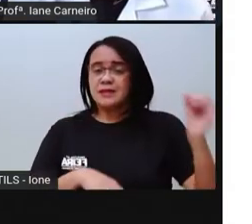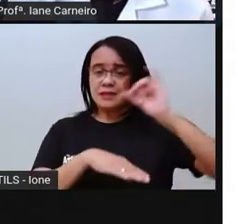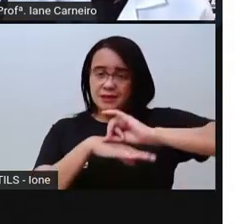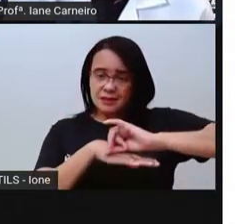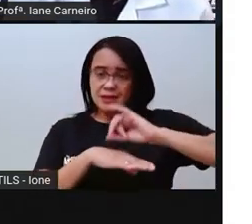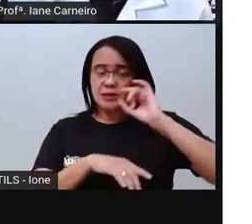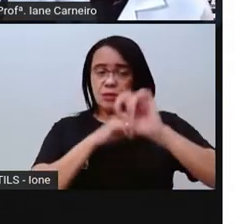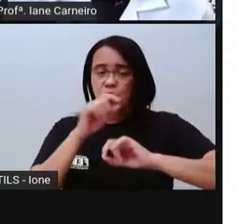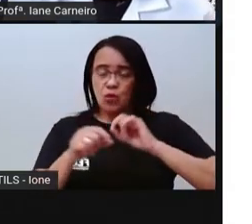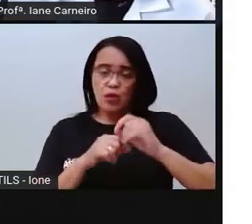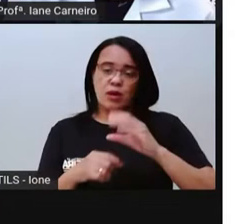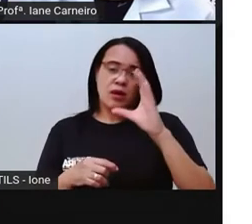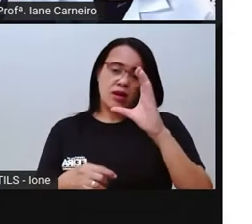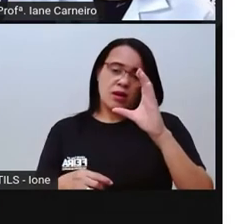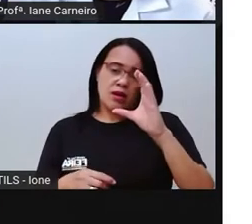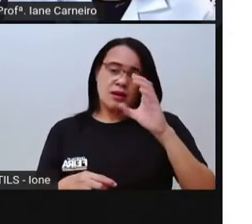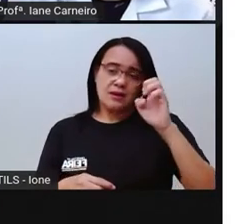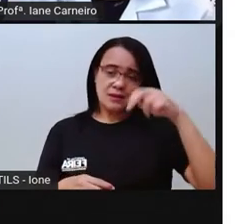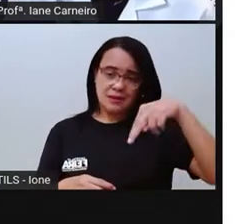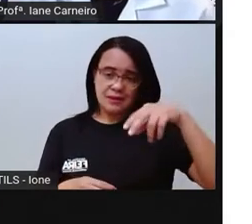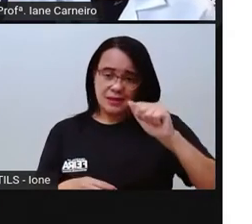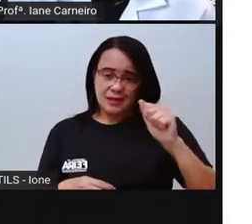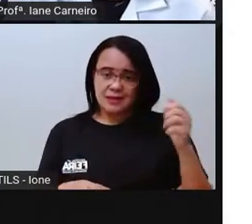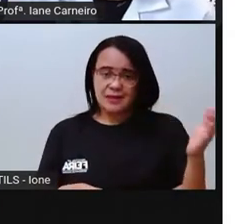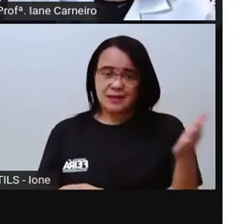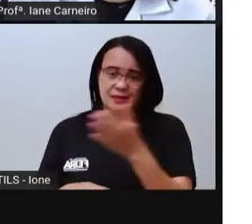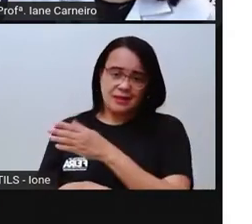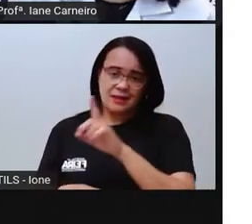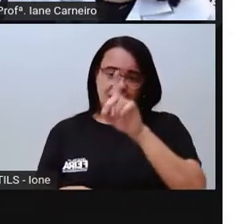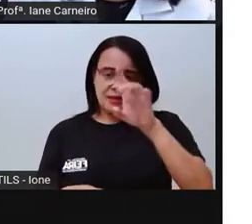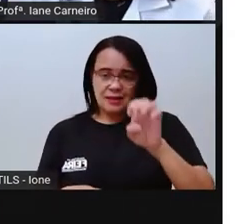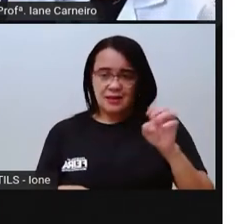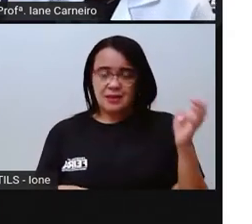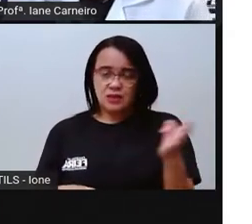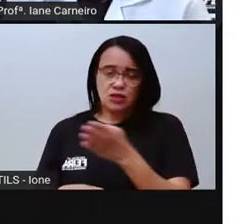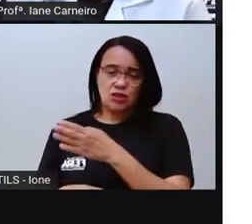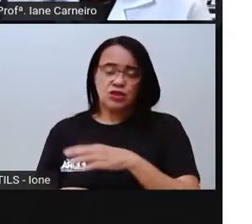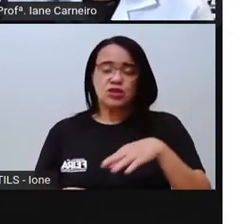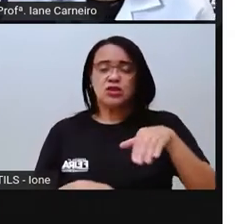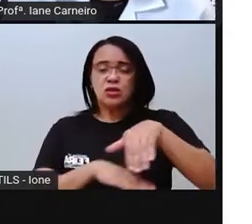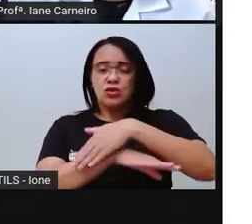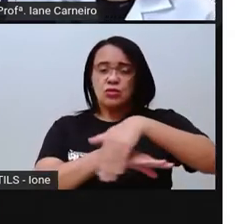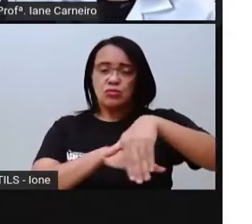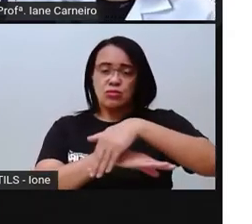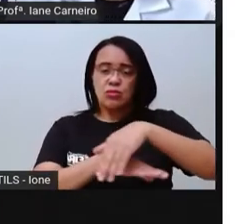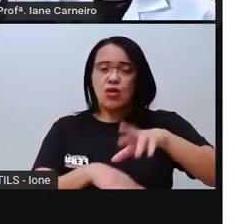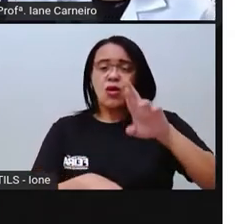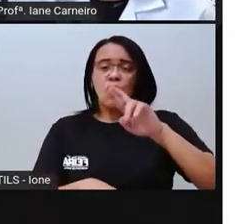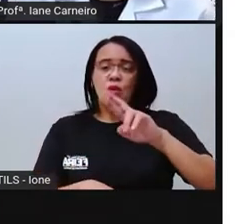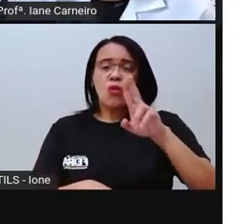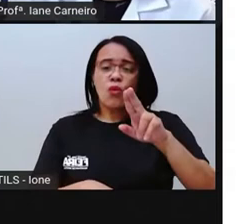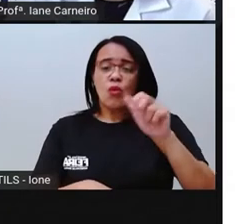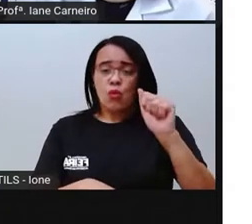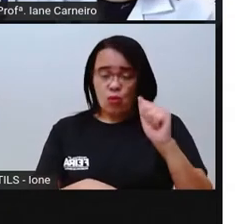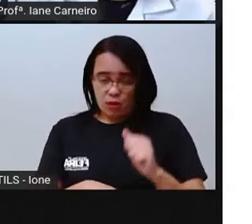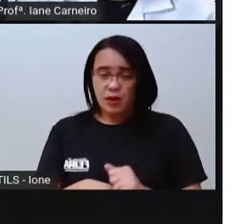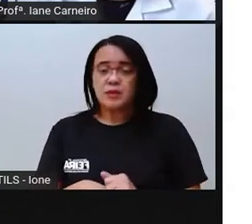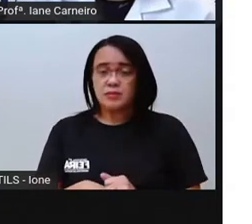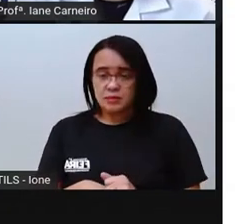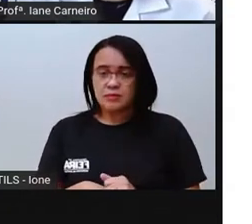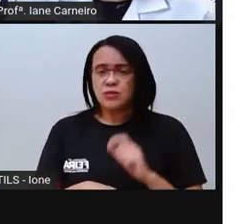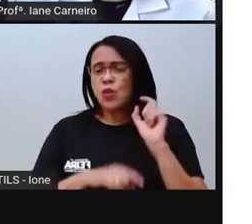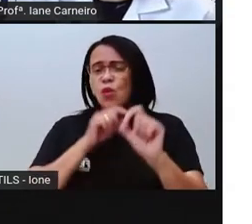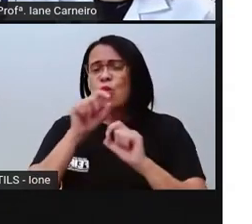que tem o nome escrito cena de rua. E o que será que quer dizer isso? Cena de rua.